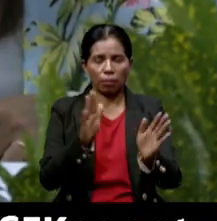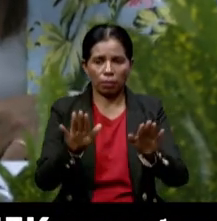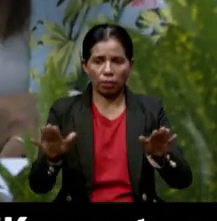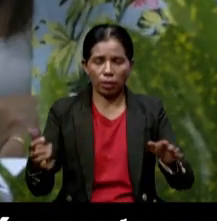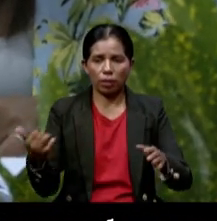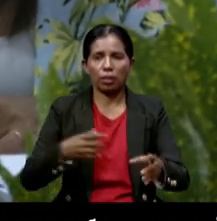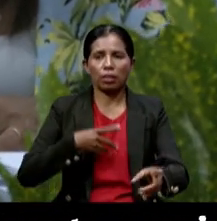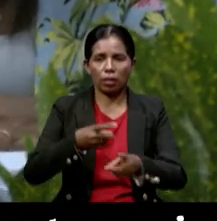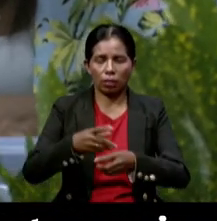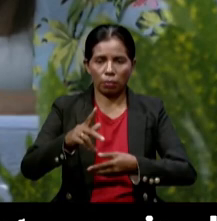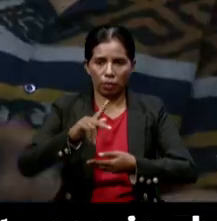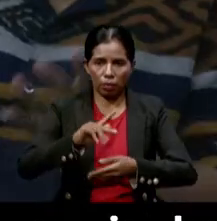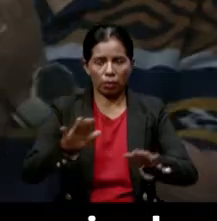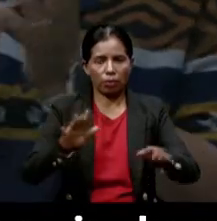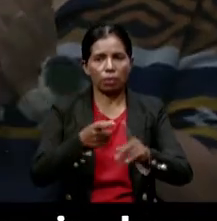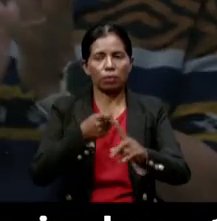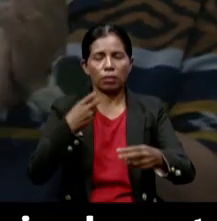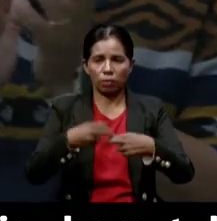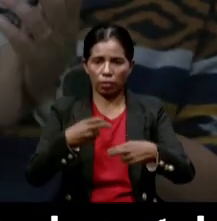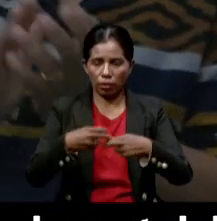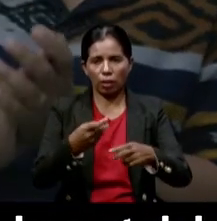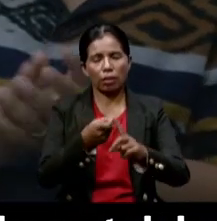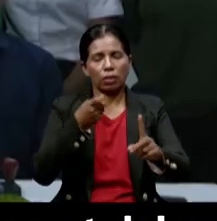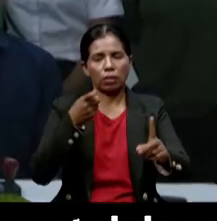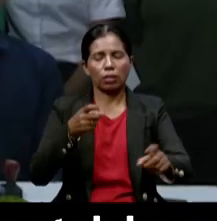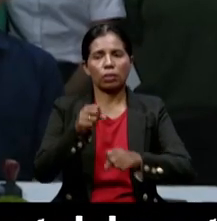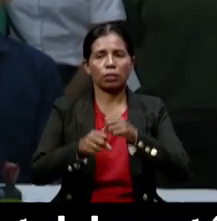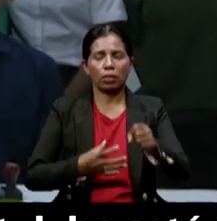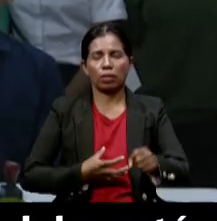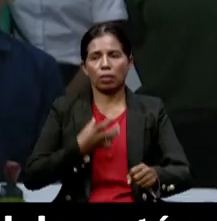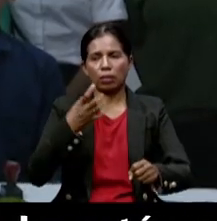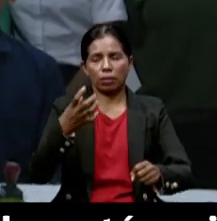no protege labarik sira husi risco liu social emotional learning.